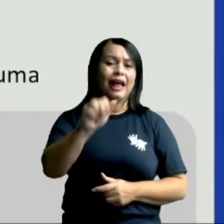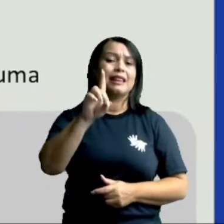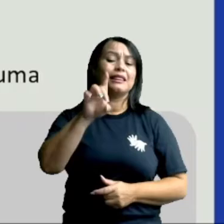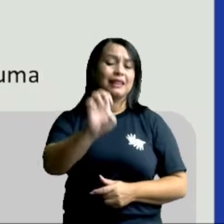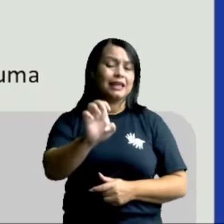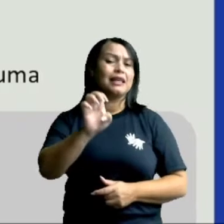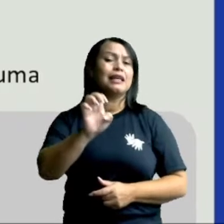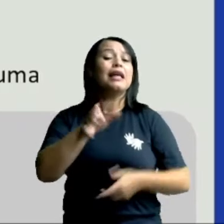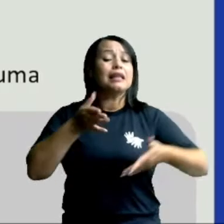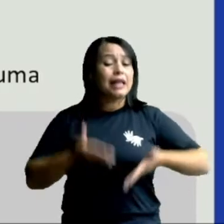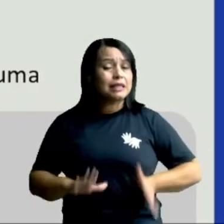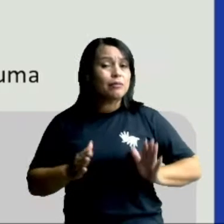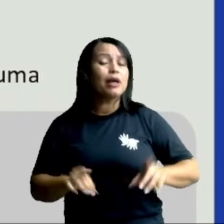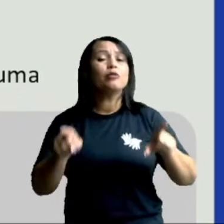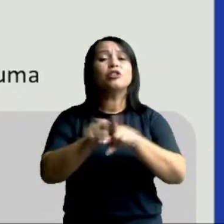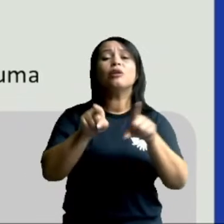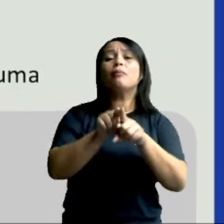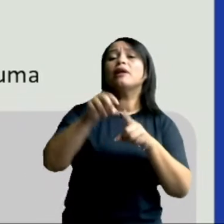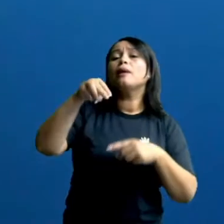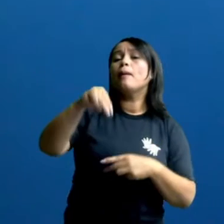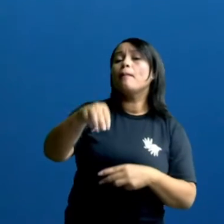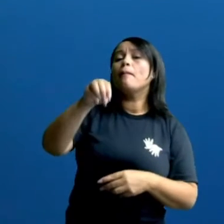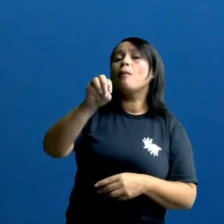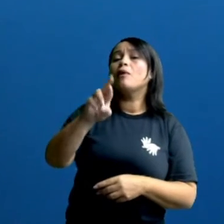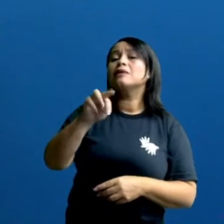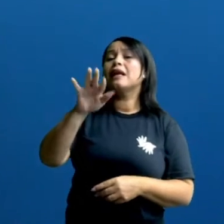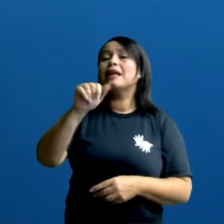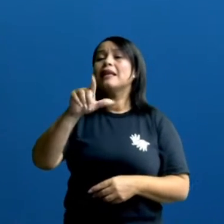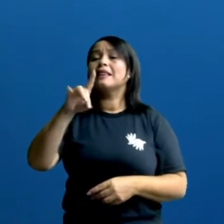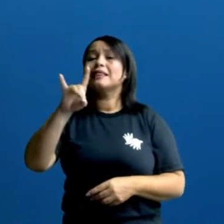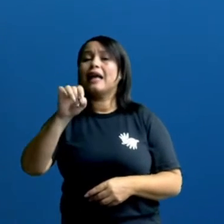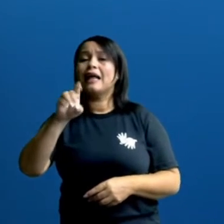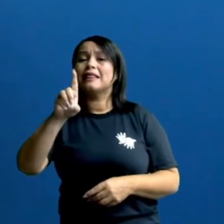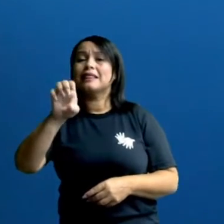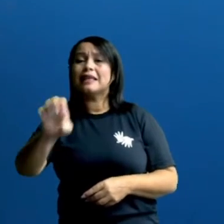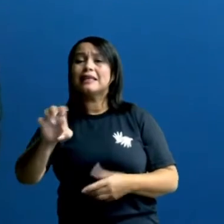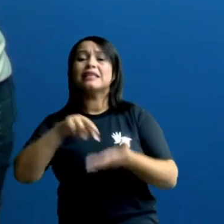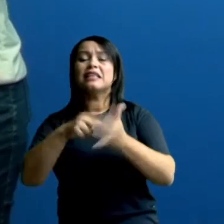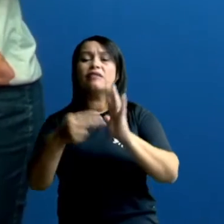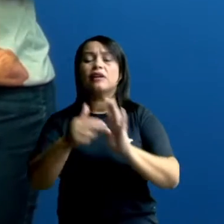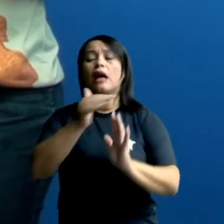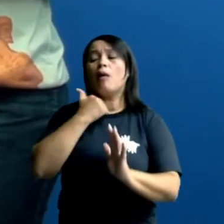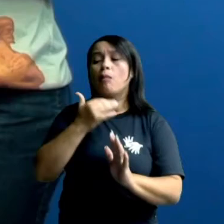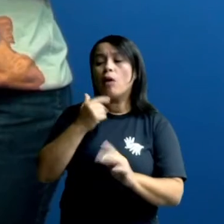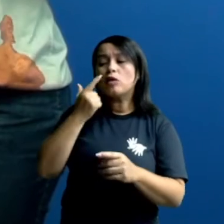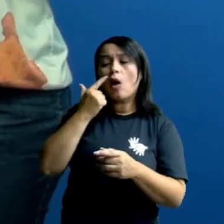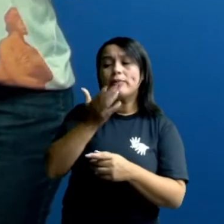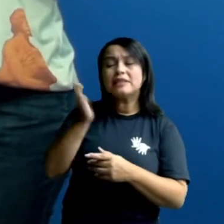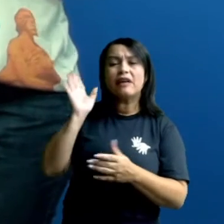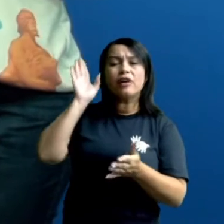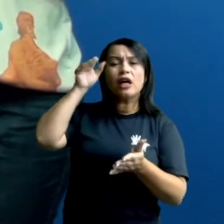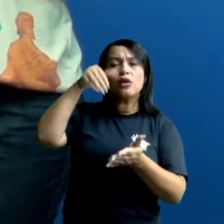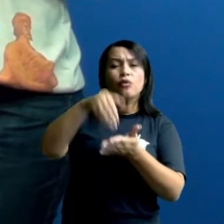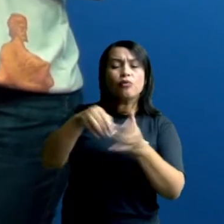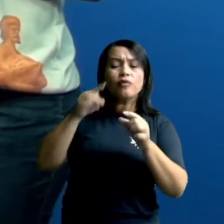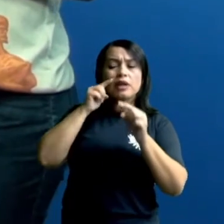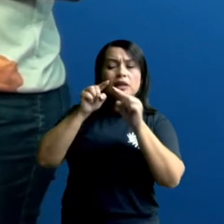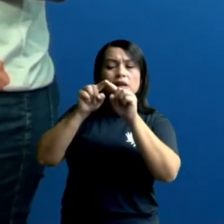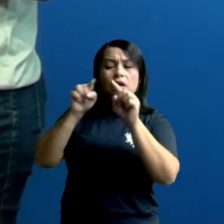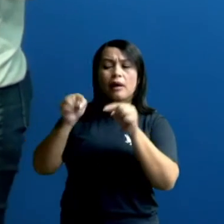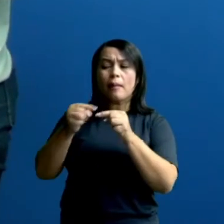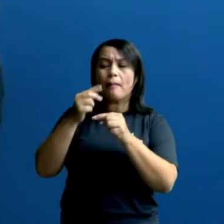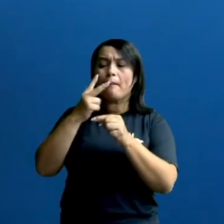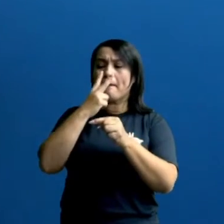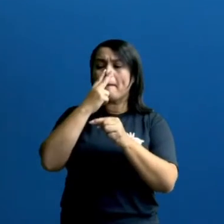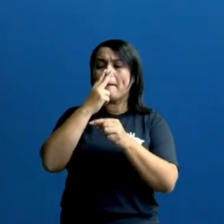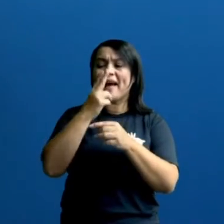vocês observarem aqui, ó, no finzinho, a professora colocou um símbolo que parece um erro, e na verdade não é,